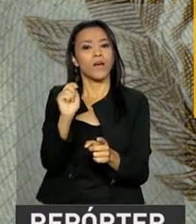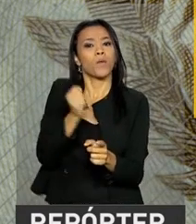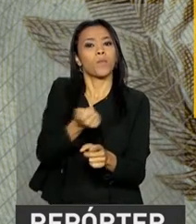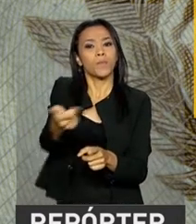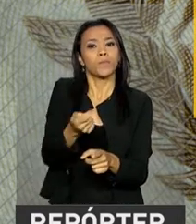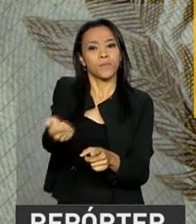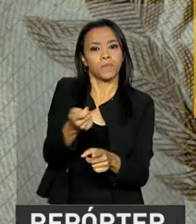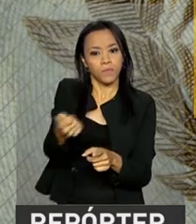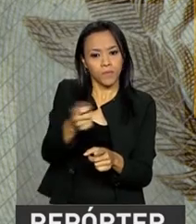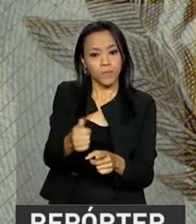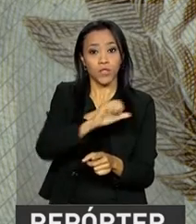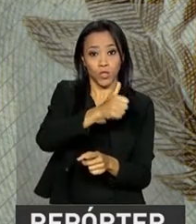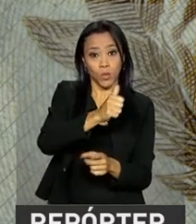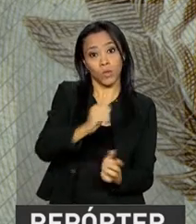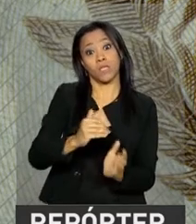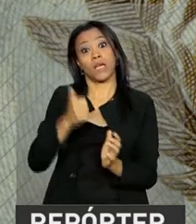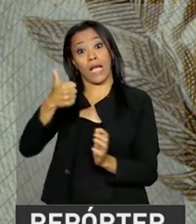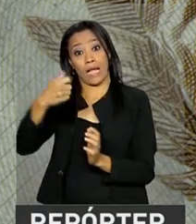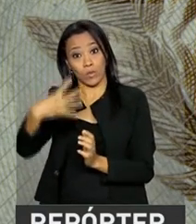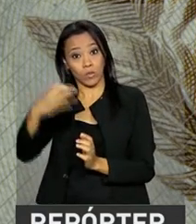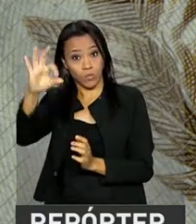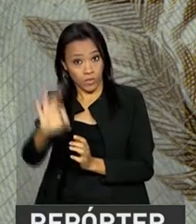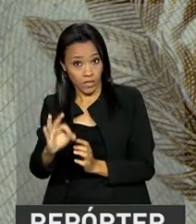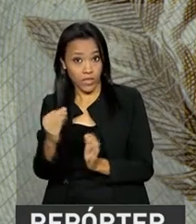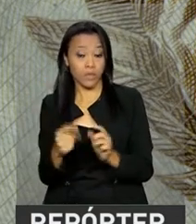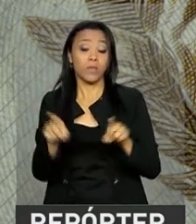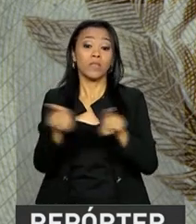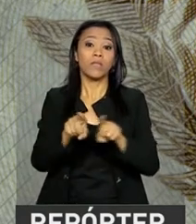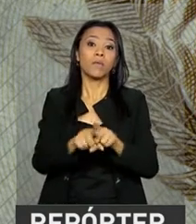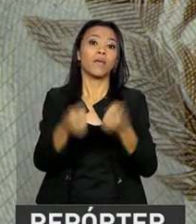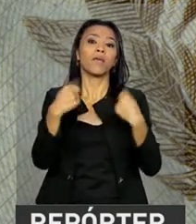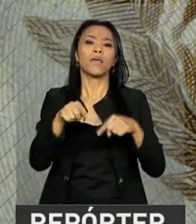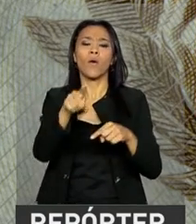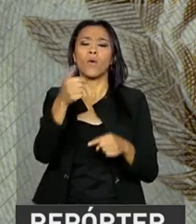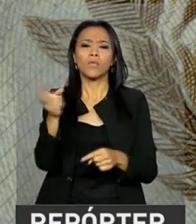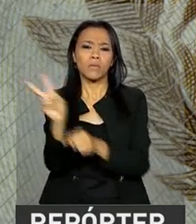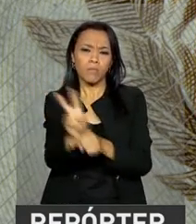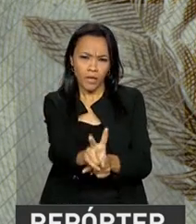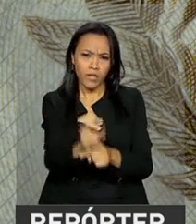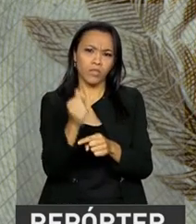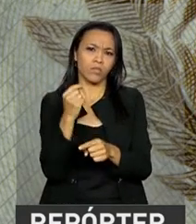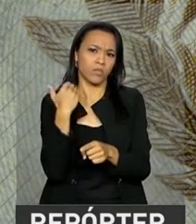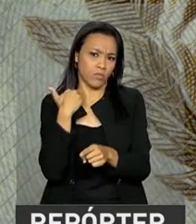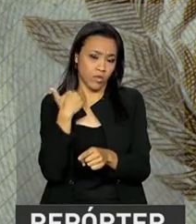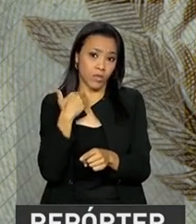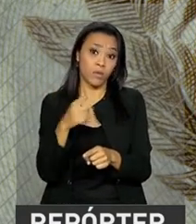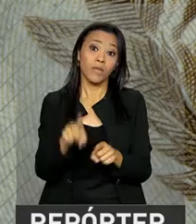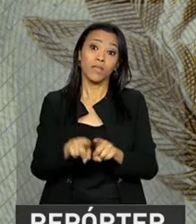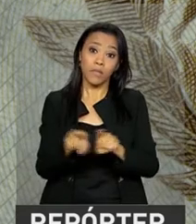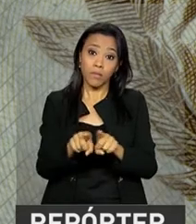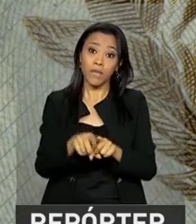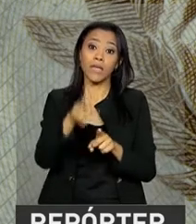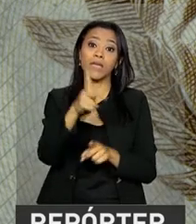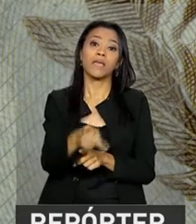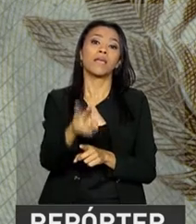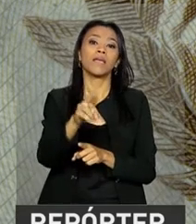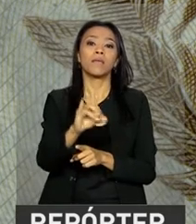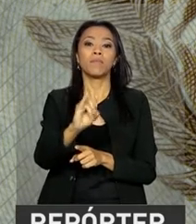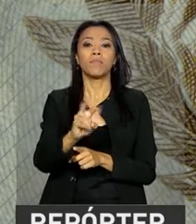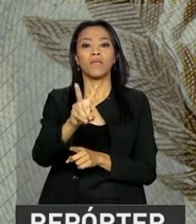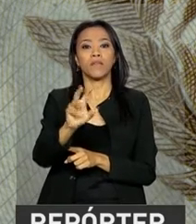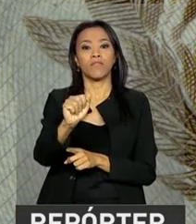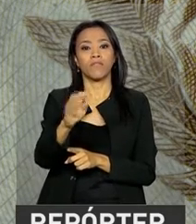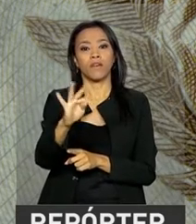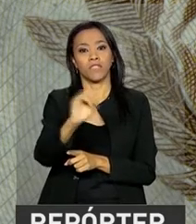para 14 por cento suspender por três anos a concessão de empréstimos bancários e privatizar bancos e empresas estaduais